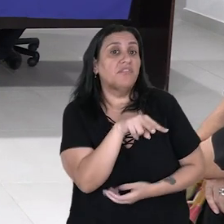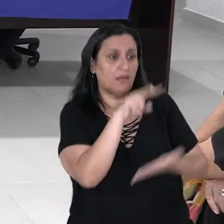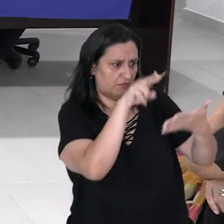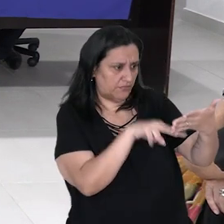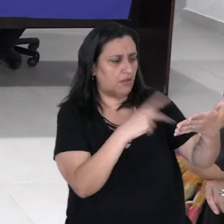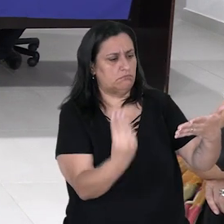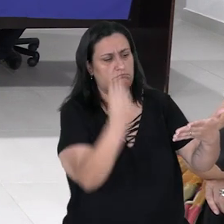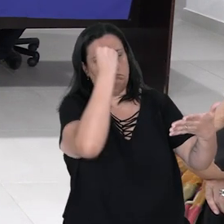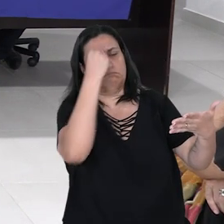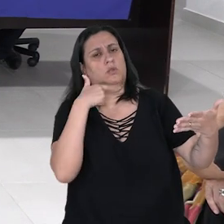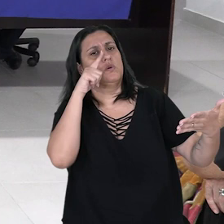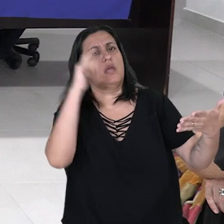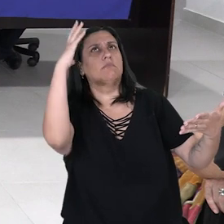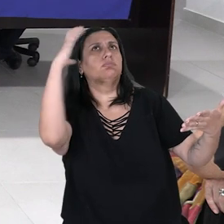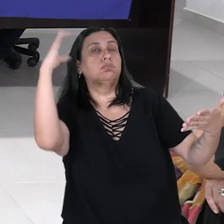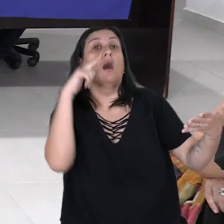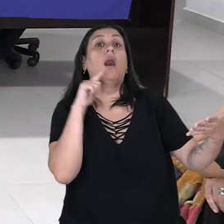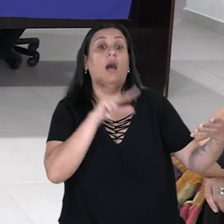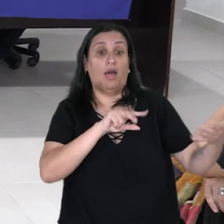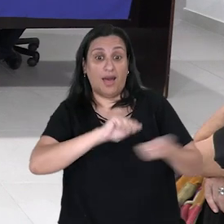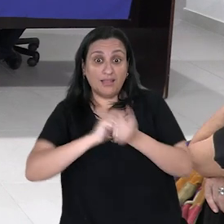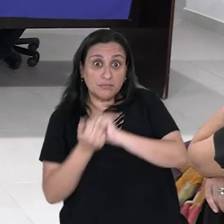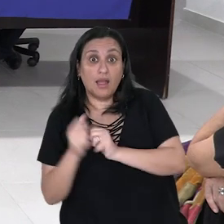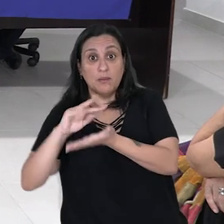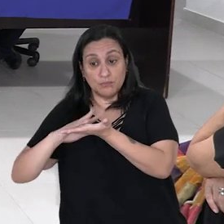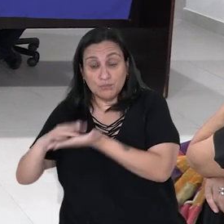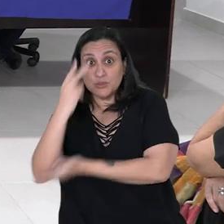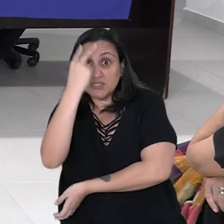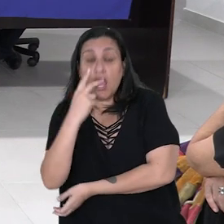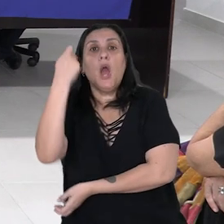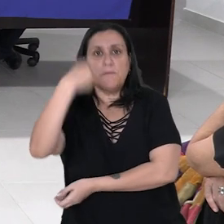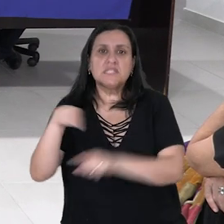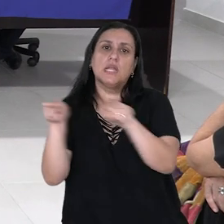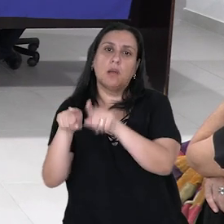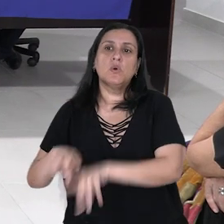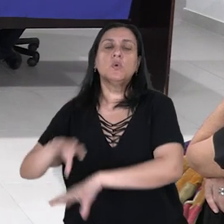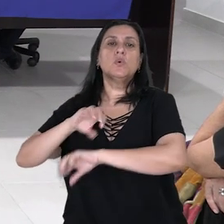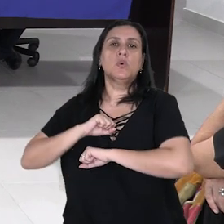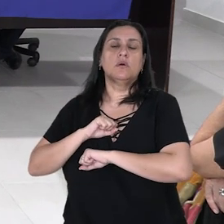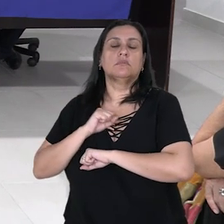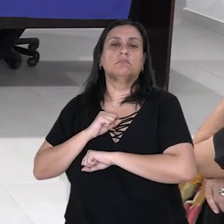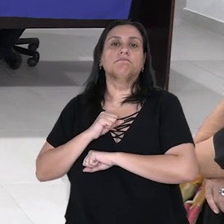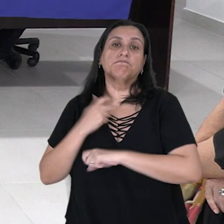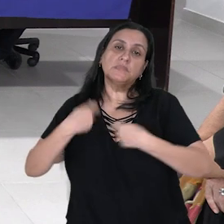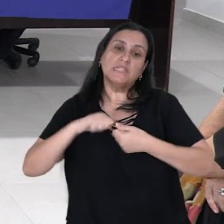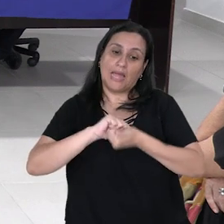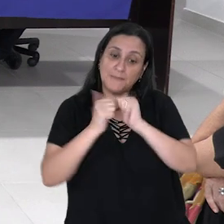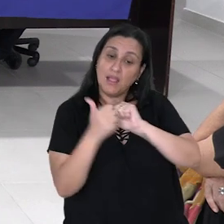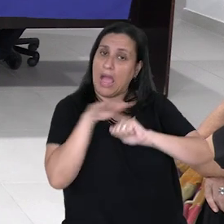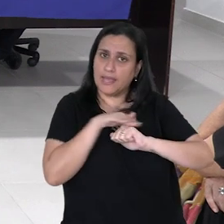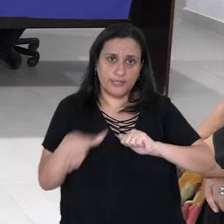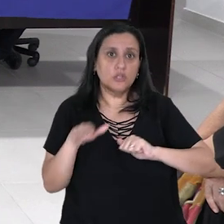está vendo a imagem, ele que vai interpretar. Então, a adaptação é praticamente isso. Então, a